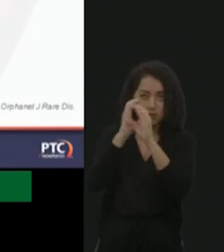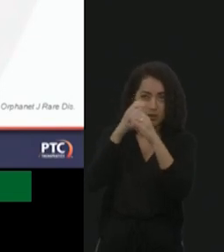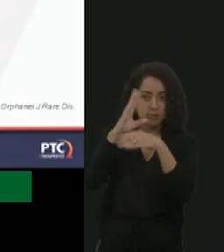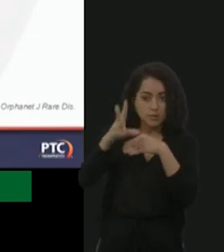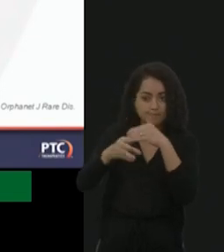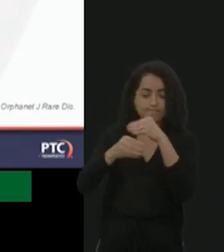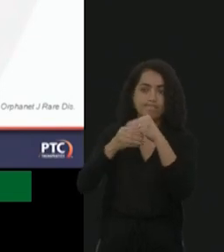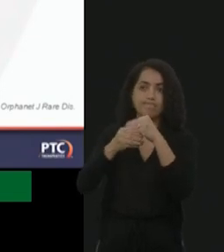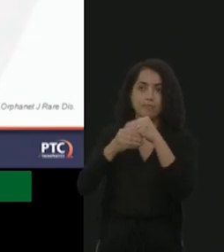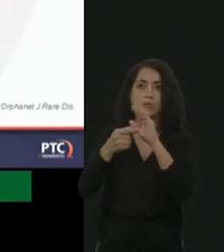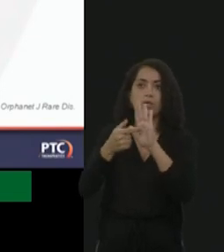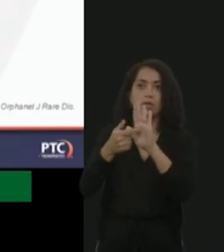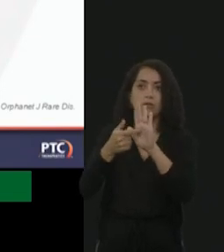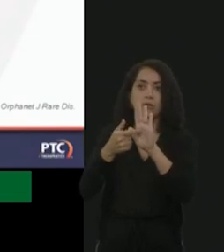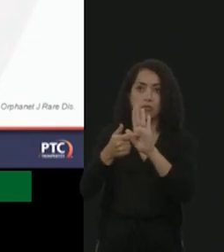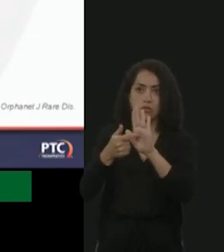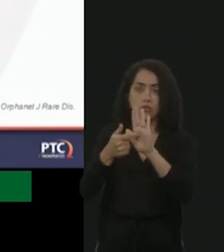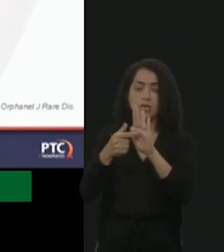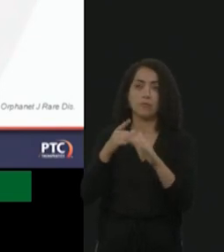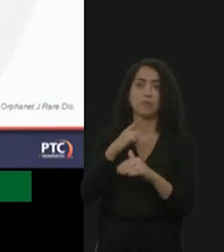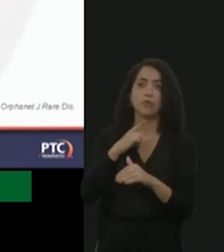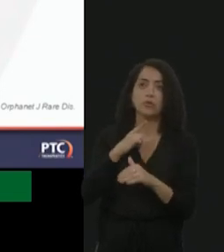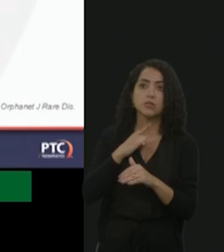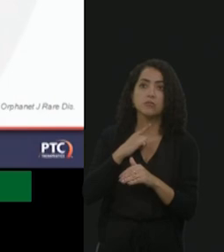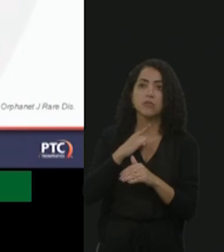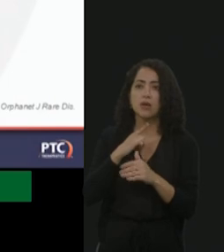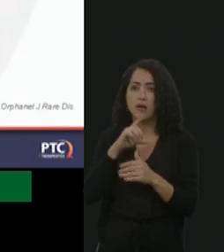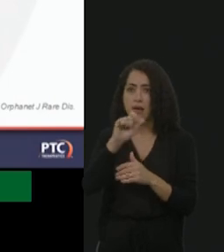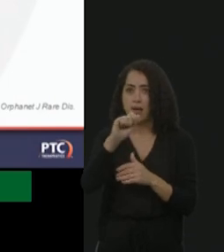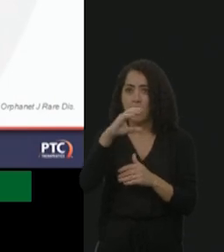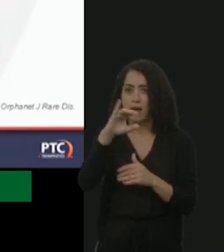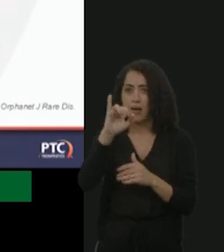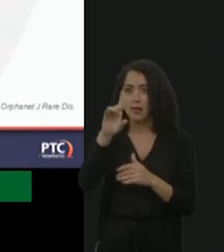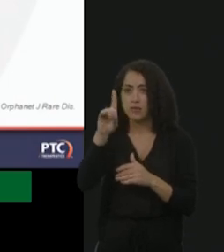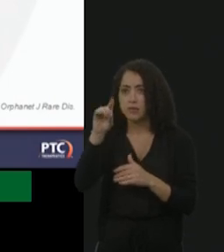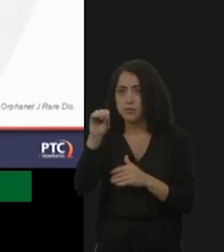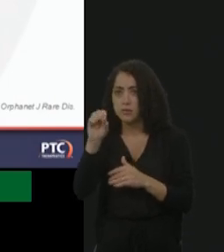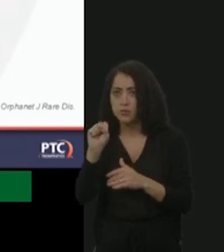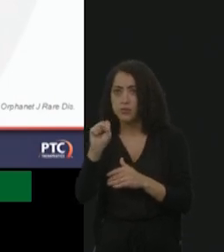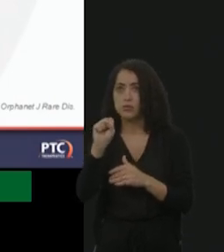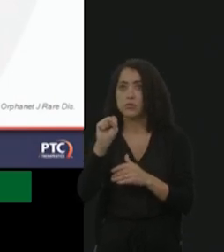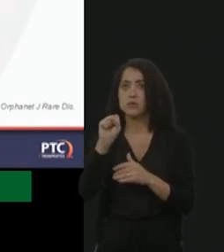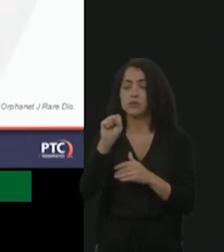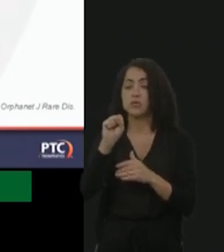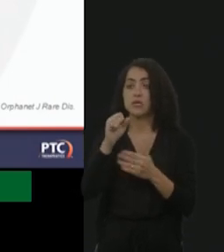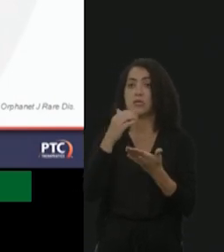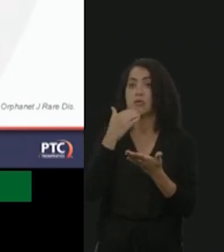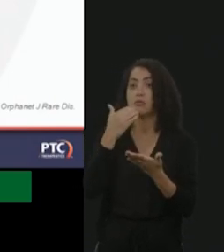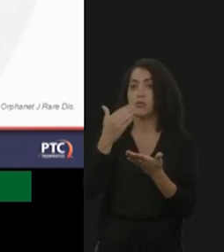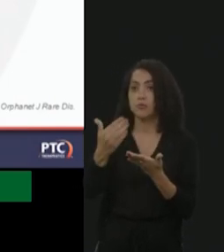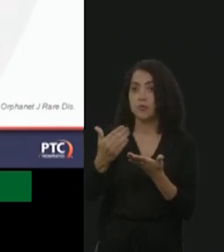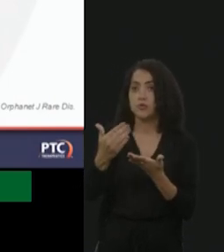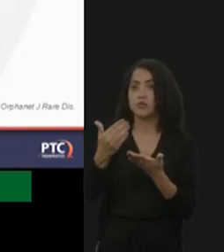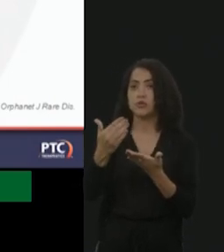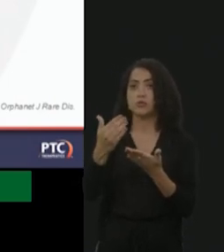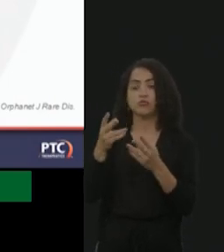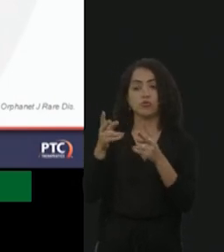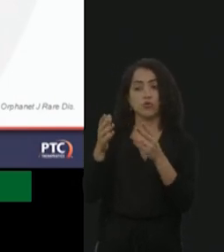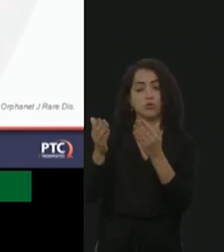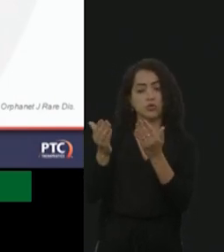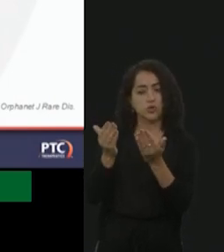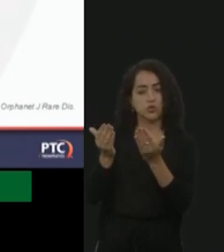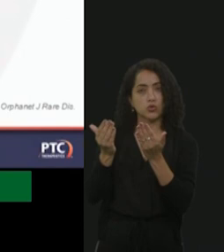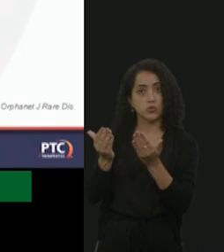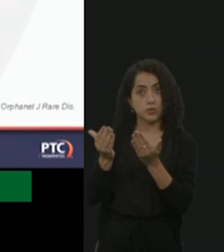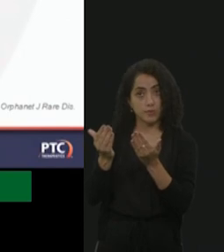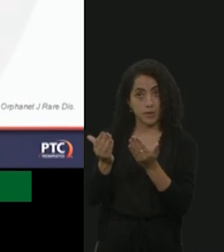trazer, que é uma questão do exame de ácidos orgânicos urinários, que é muito pedido na suspeita de erros inatos do metabolismo.